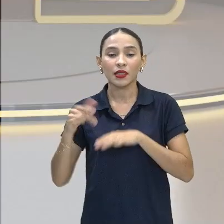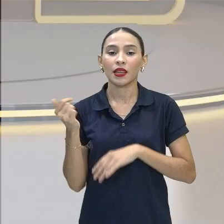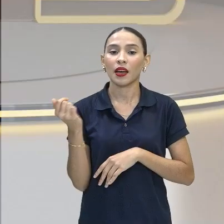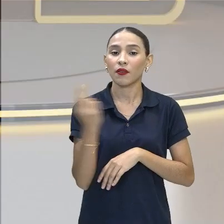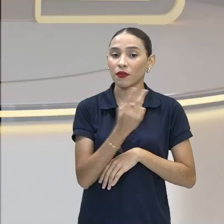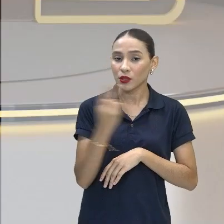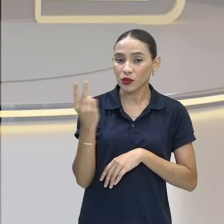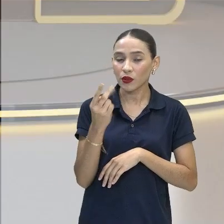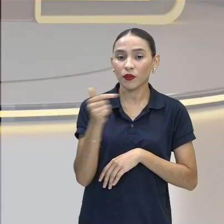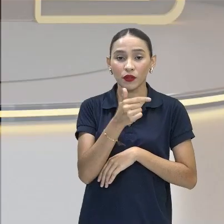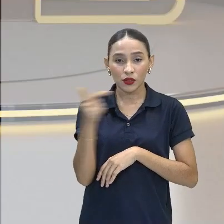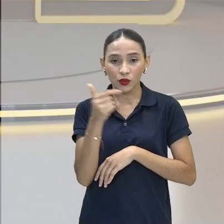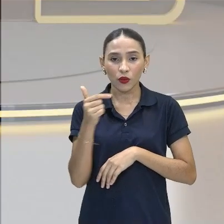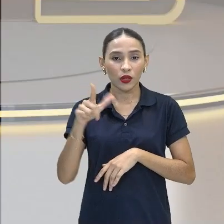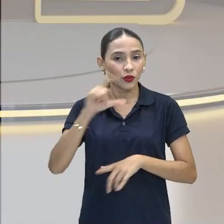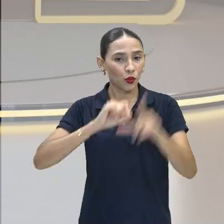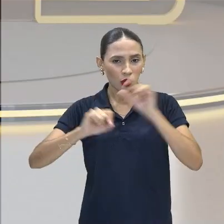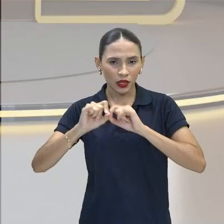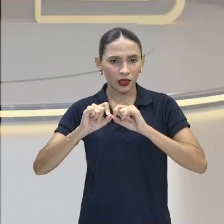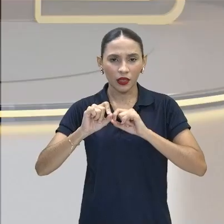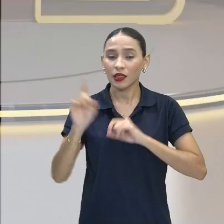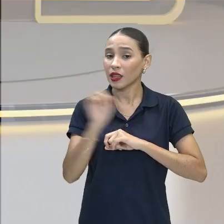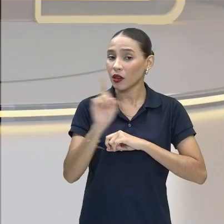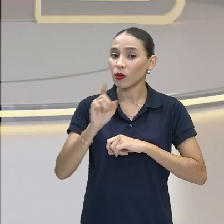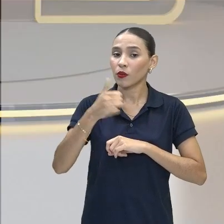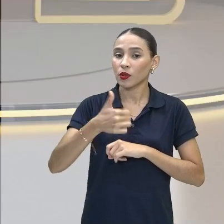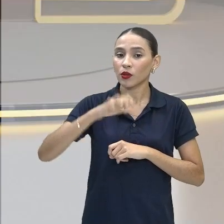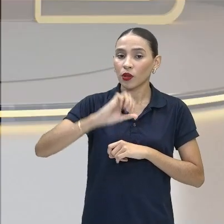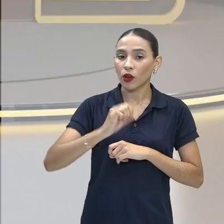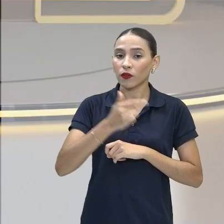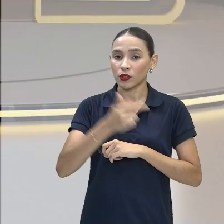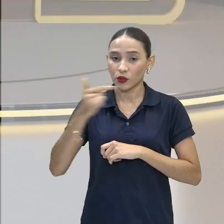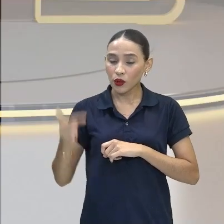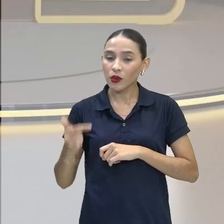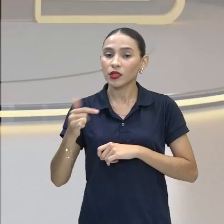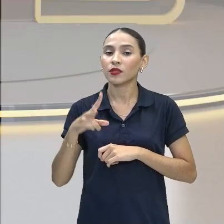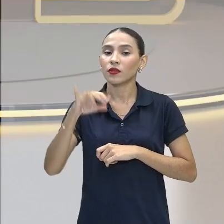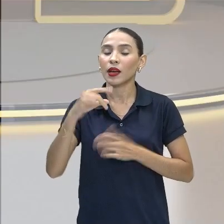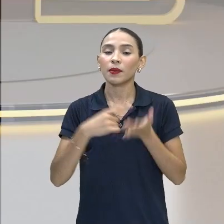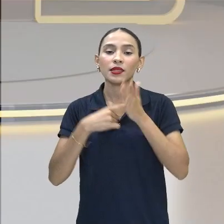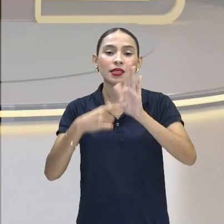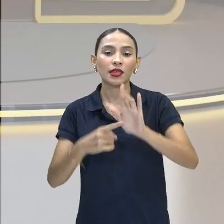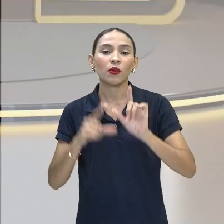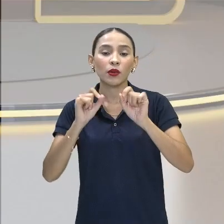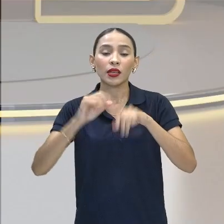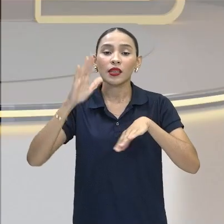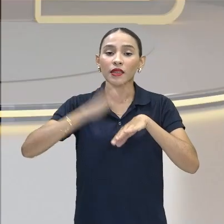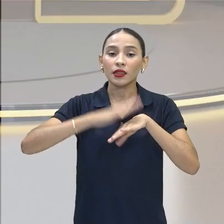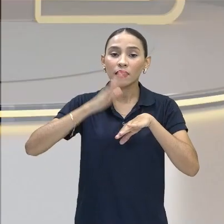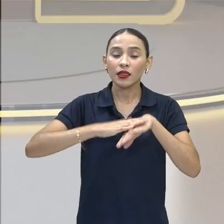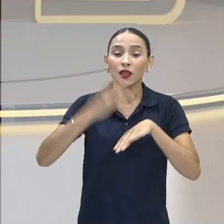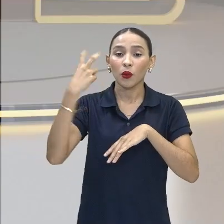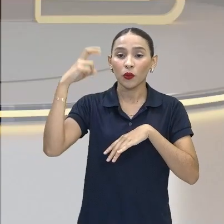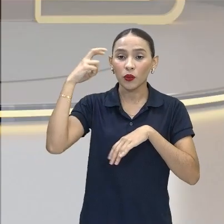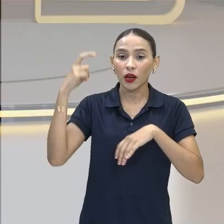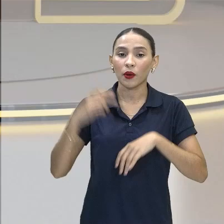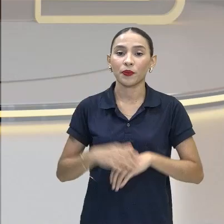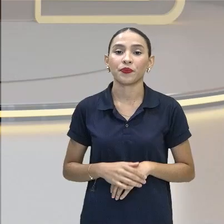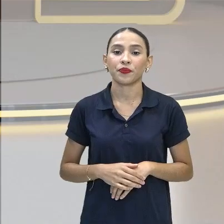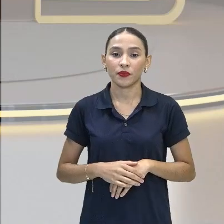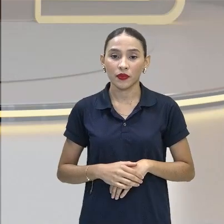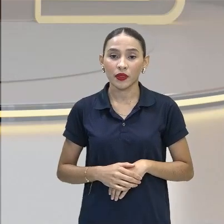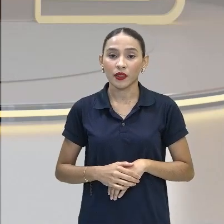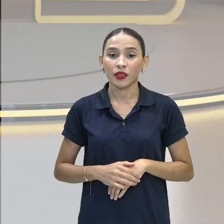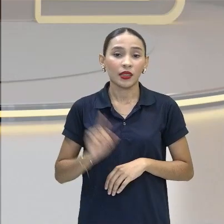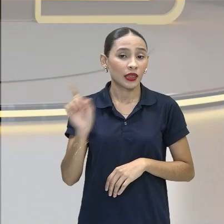foi escolhida aleatoriamente. 1922, que vem a questão da independência cultural, certo? Não